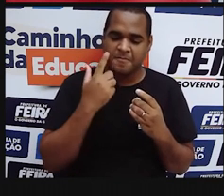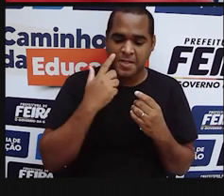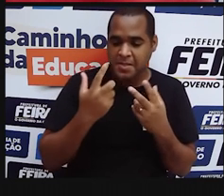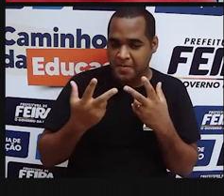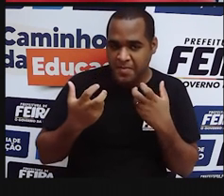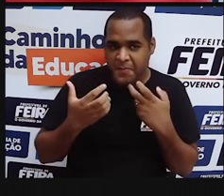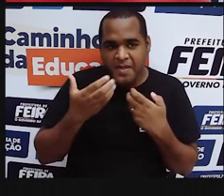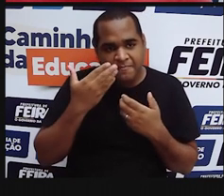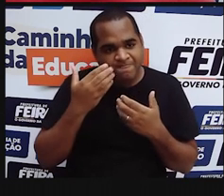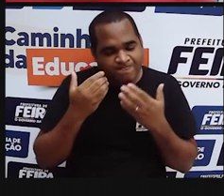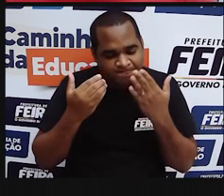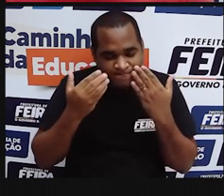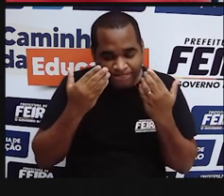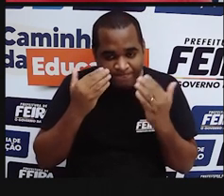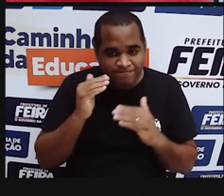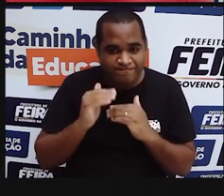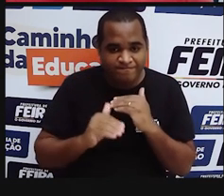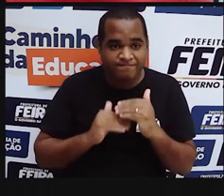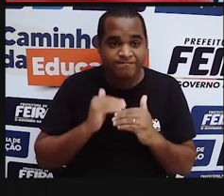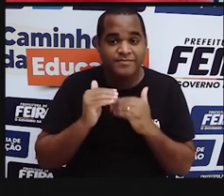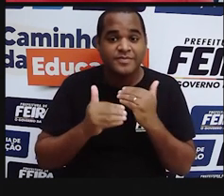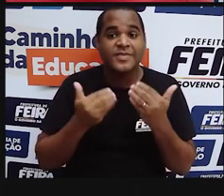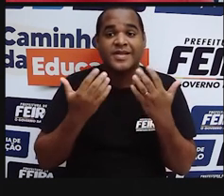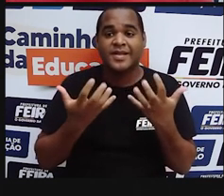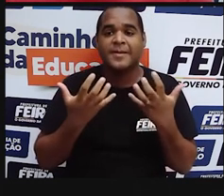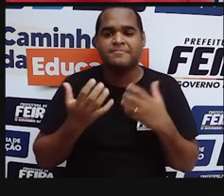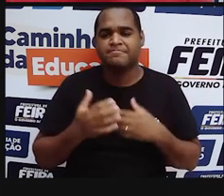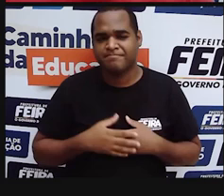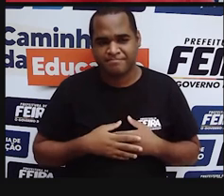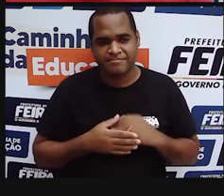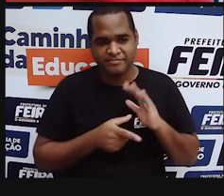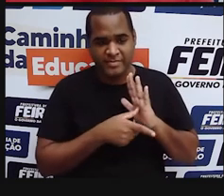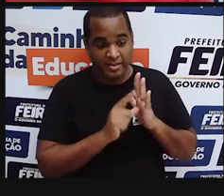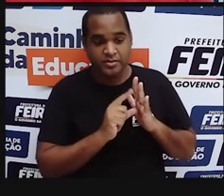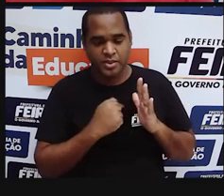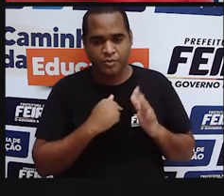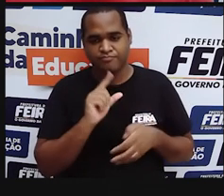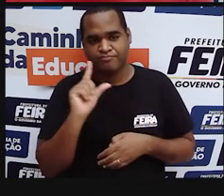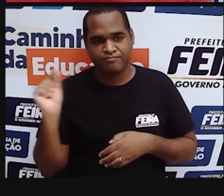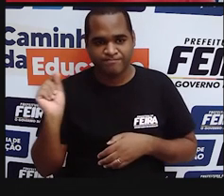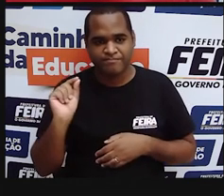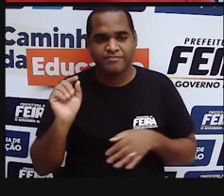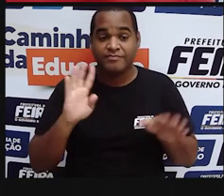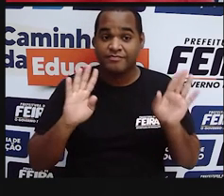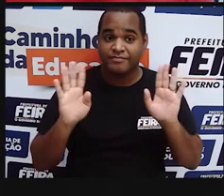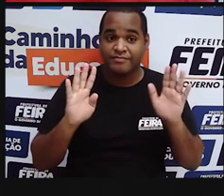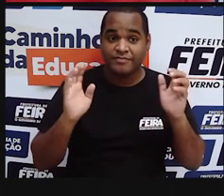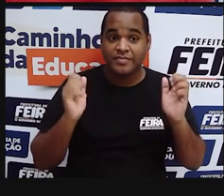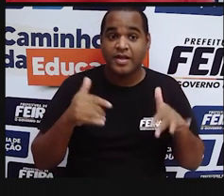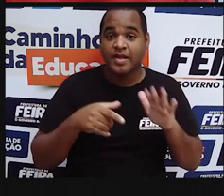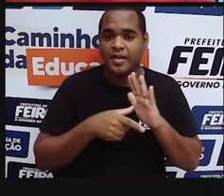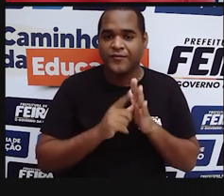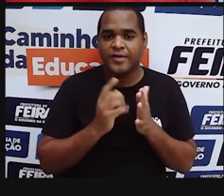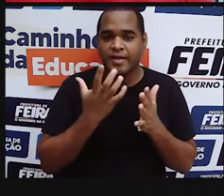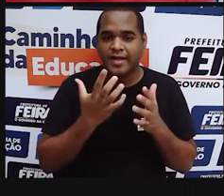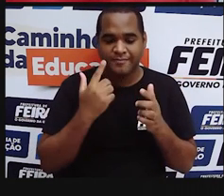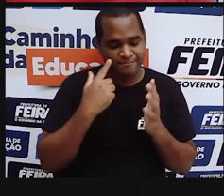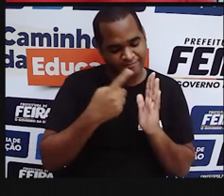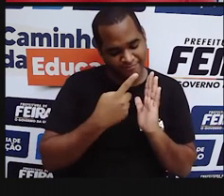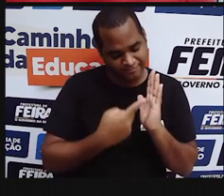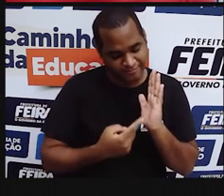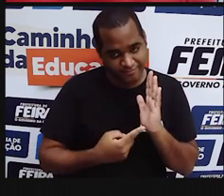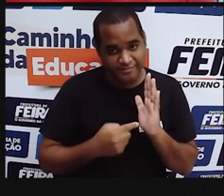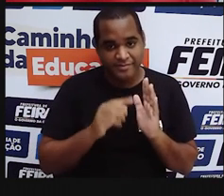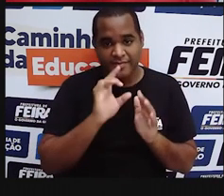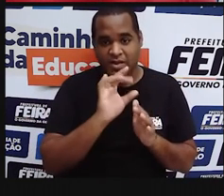mas a gente vai sempre buscando o caminho de expandi-la. Pessoal, antes de me despedir, eu vou querer que vocês